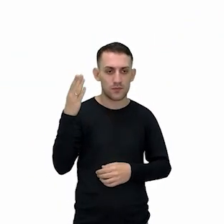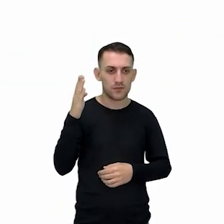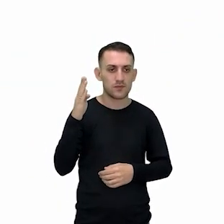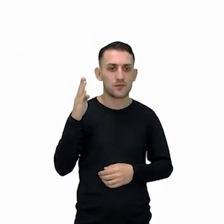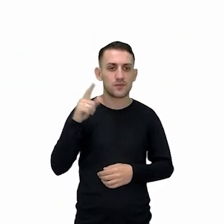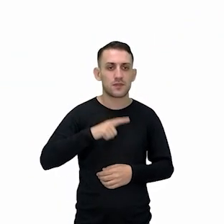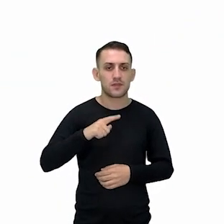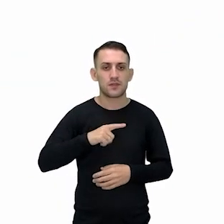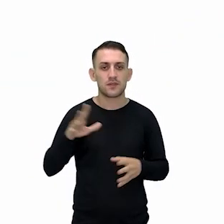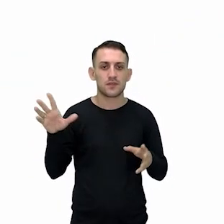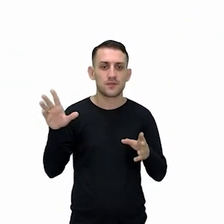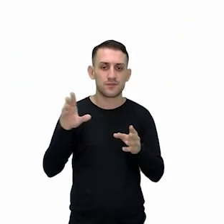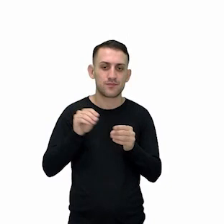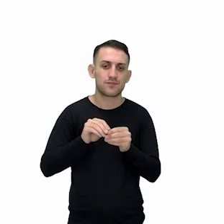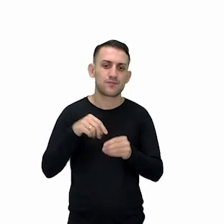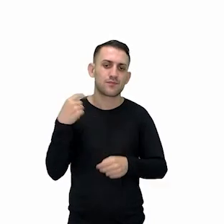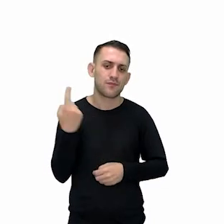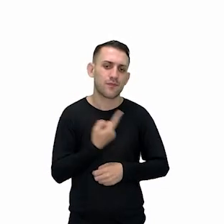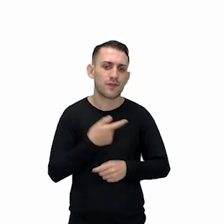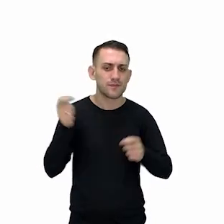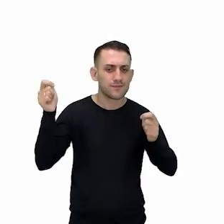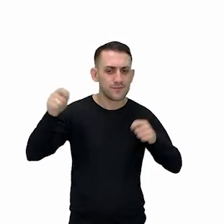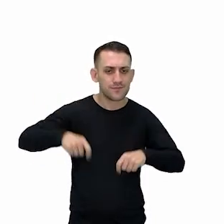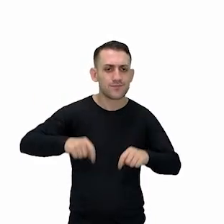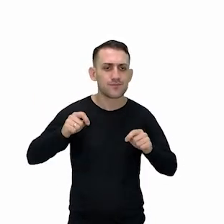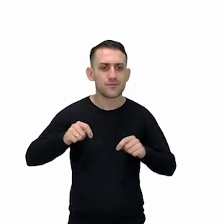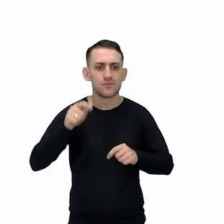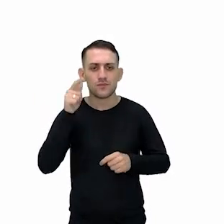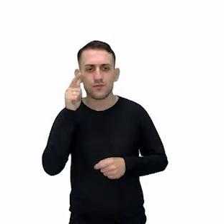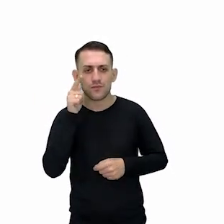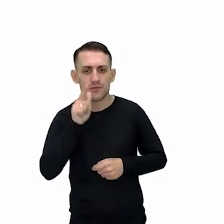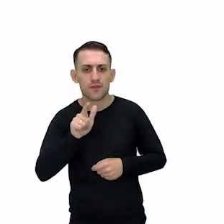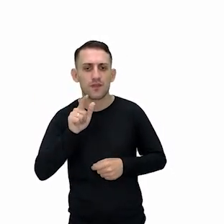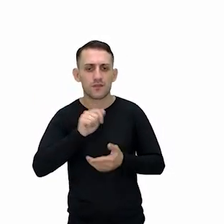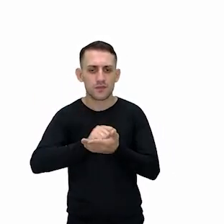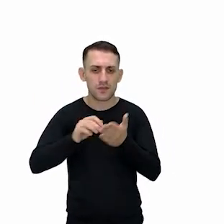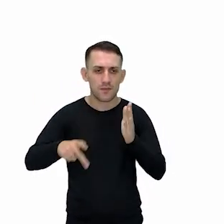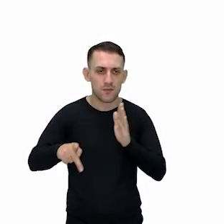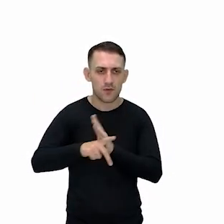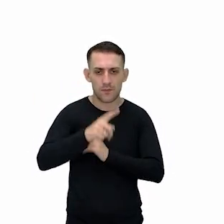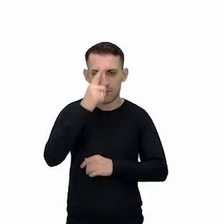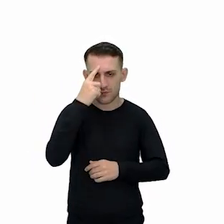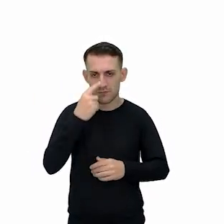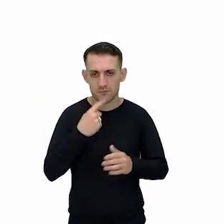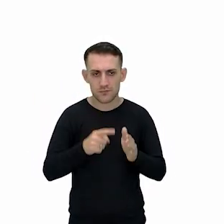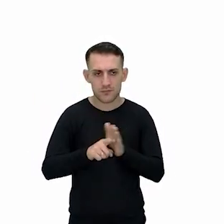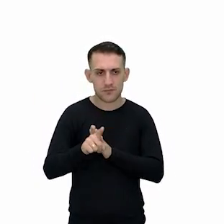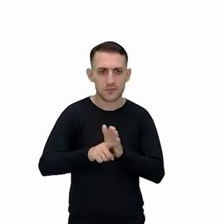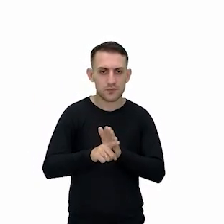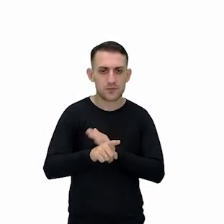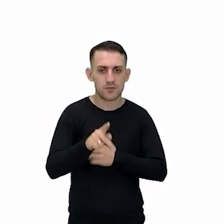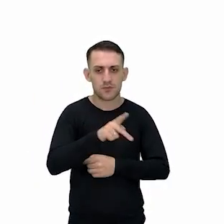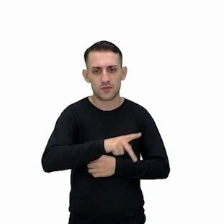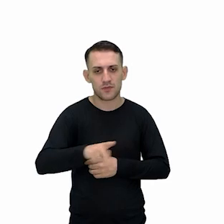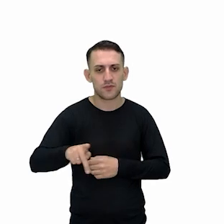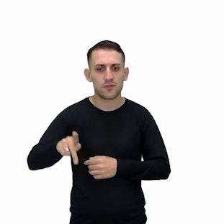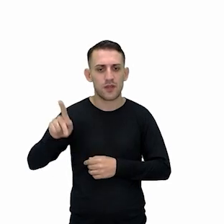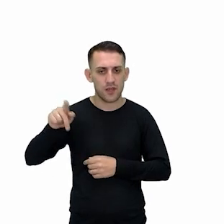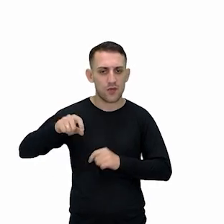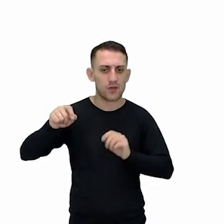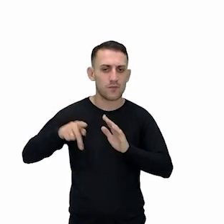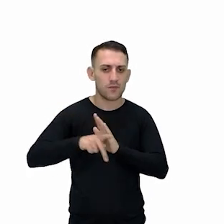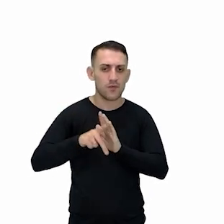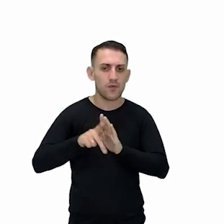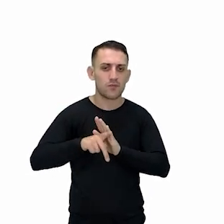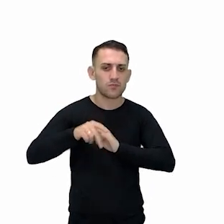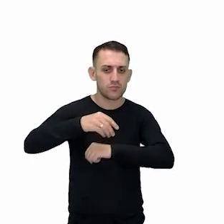na sistematização, nós podemos considerar a atividade como um perfil investigativo, onde o professor se insere no papel